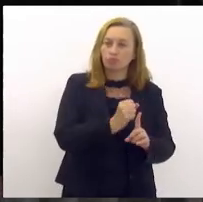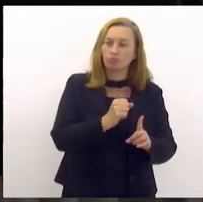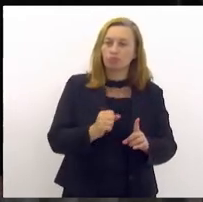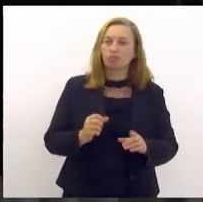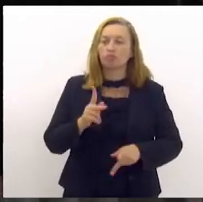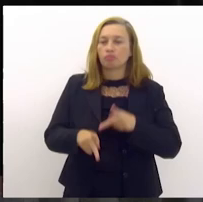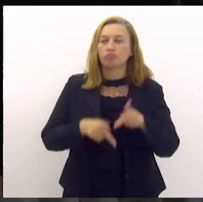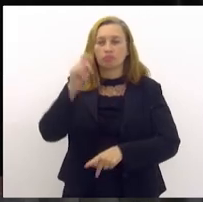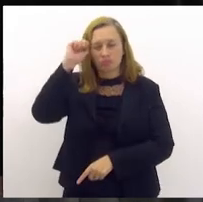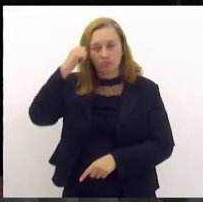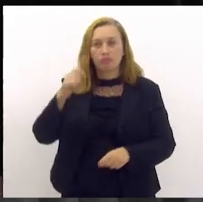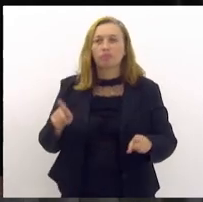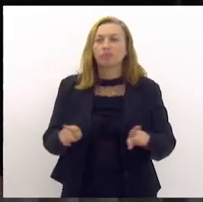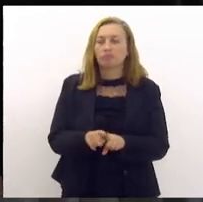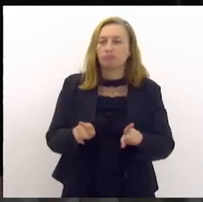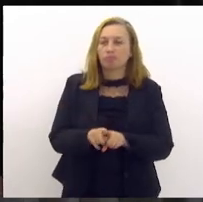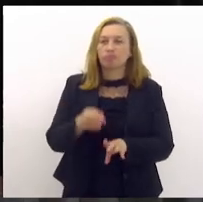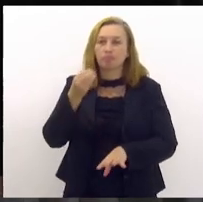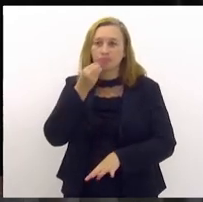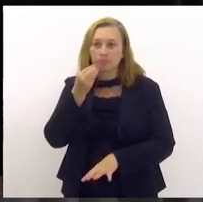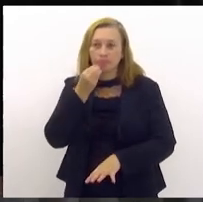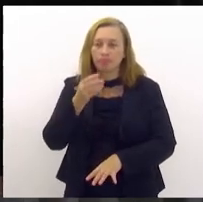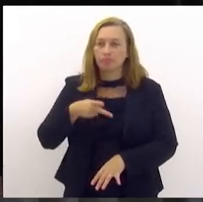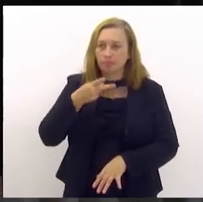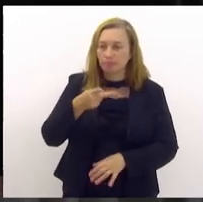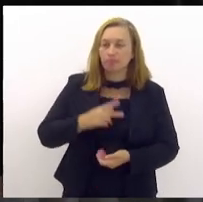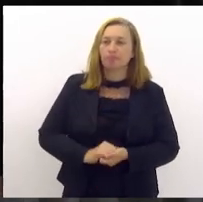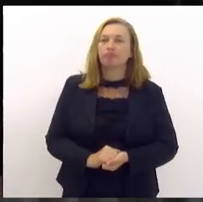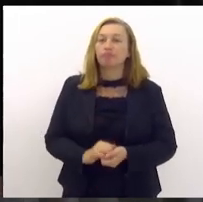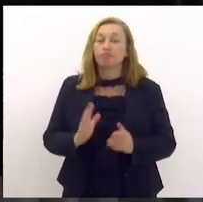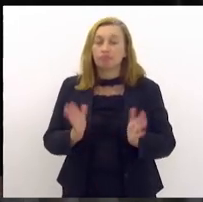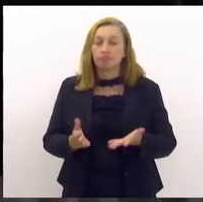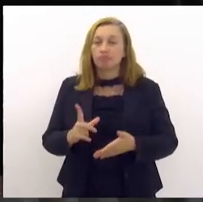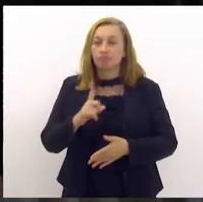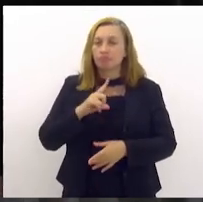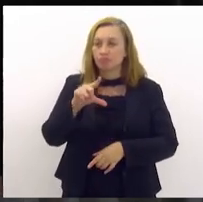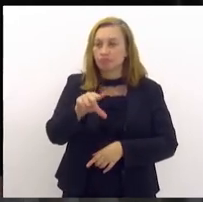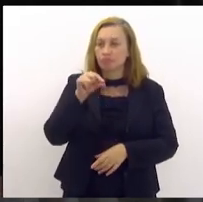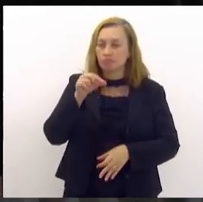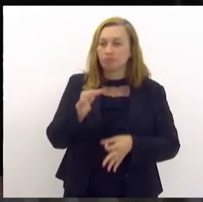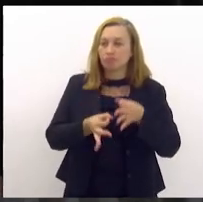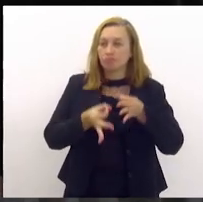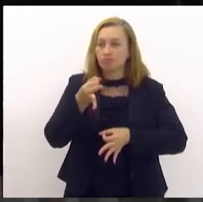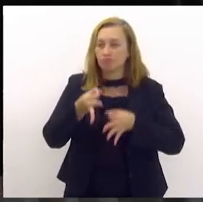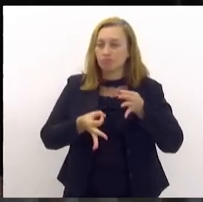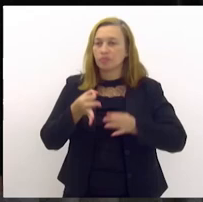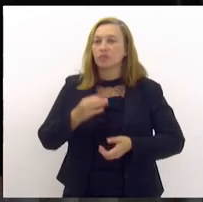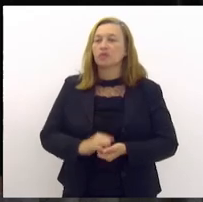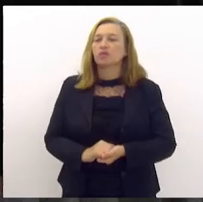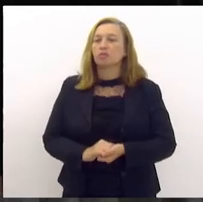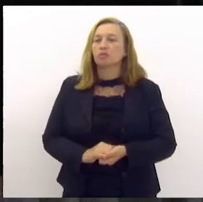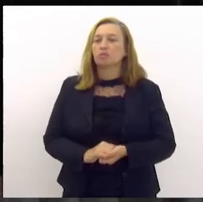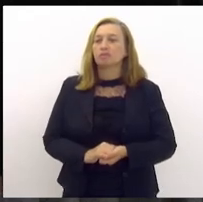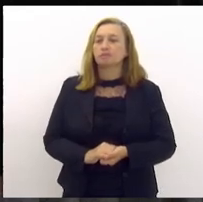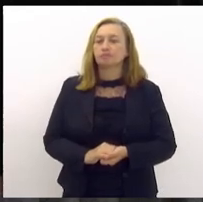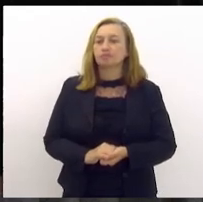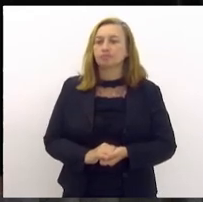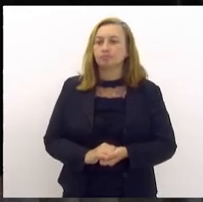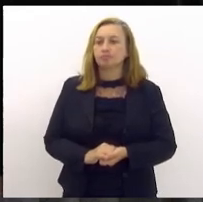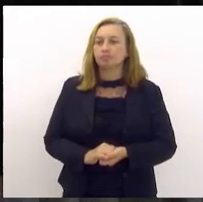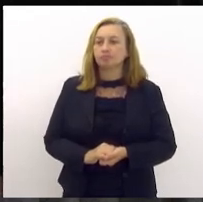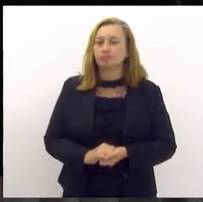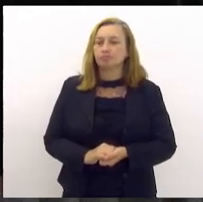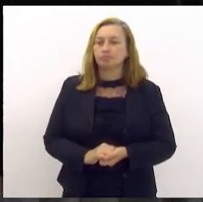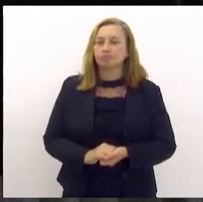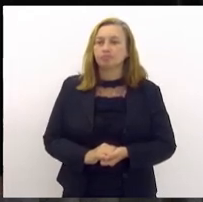a oportunidade para dizer que hoje teve uma decisão do Tribunal de Justiça, onde